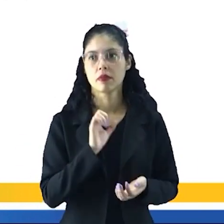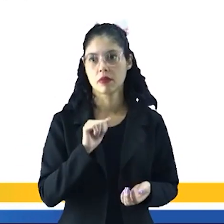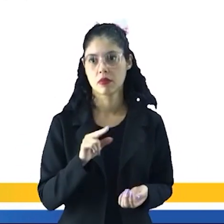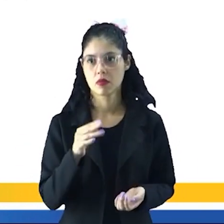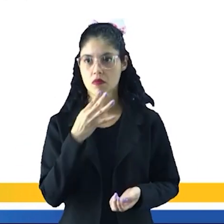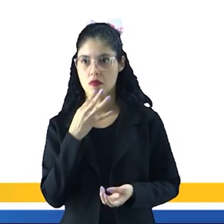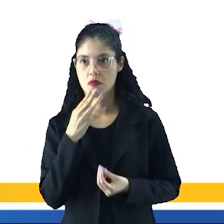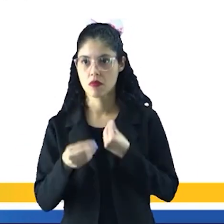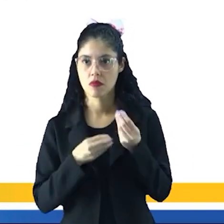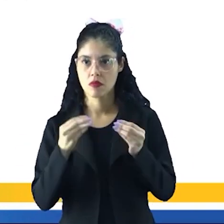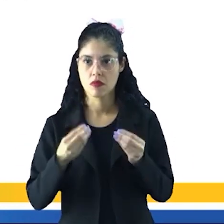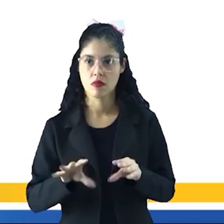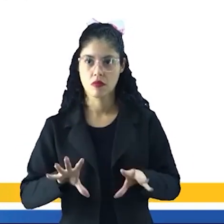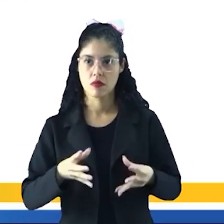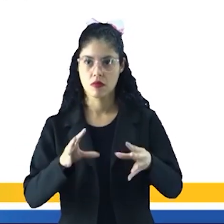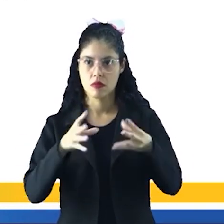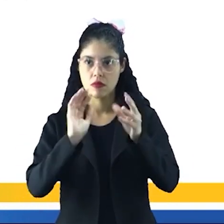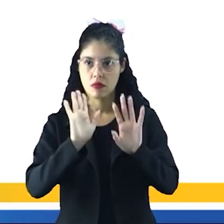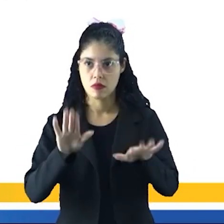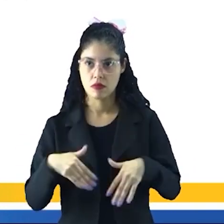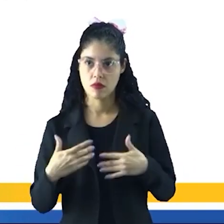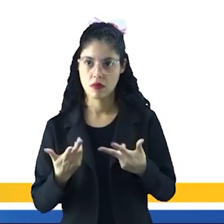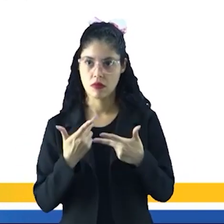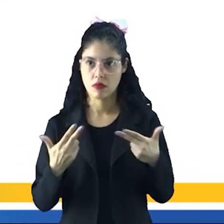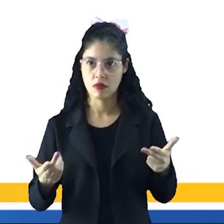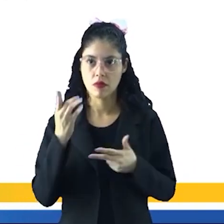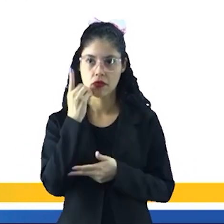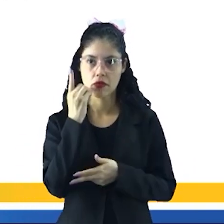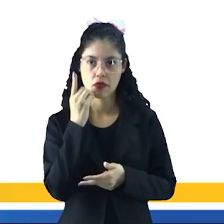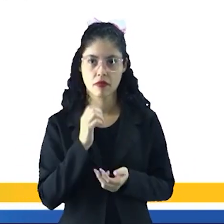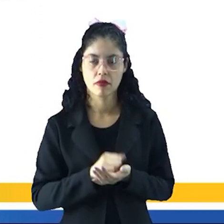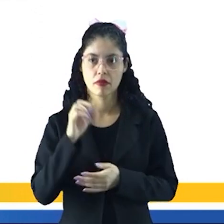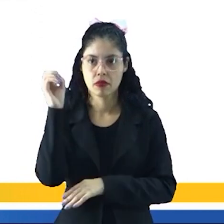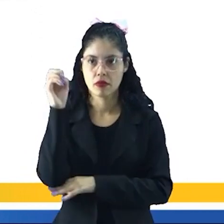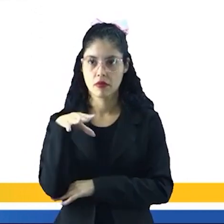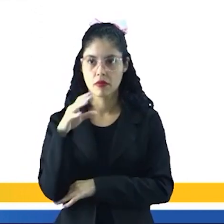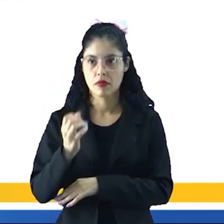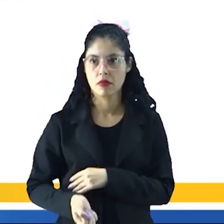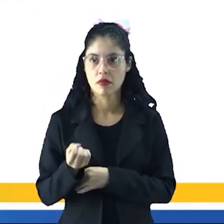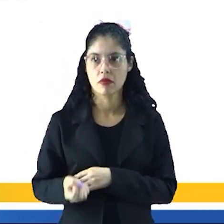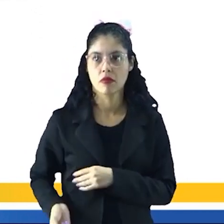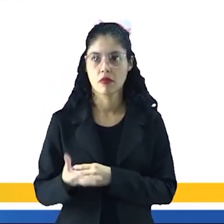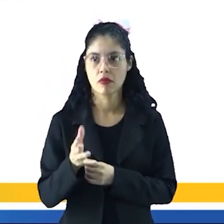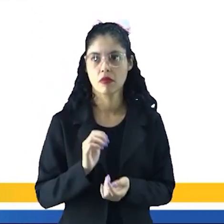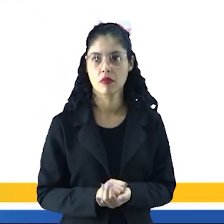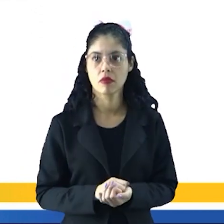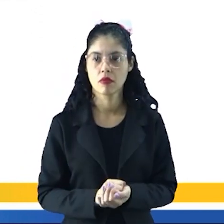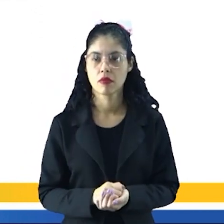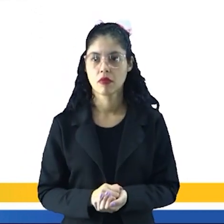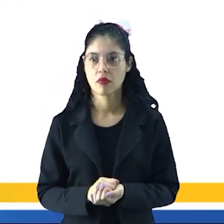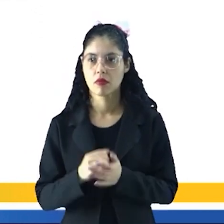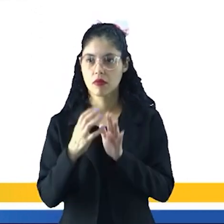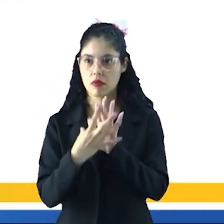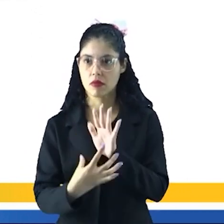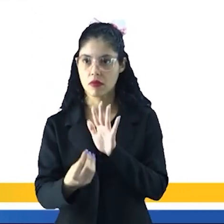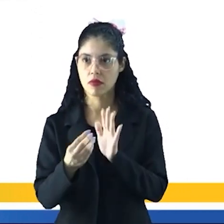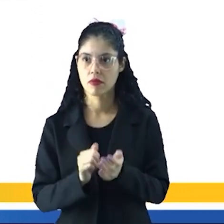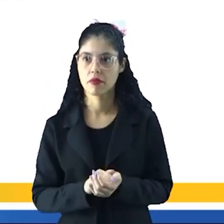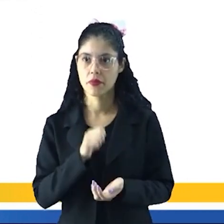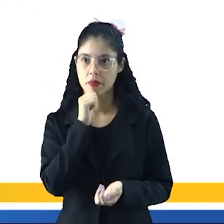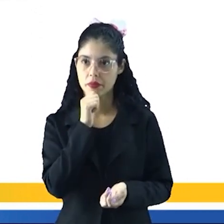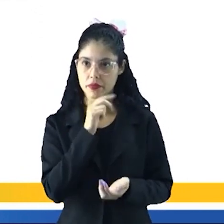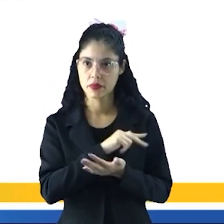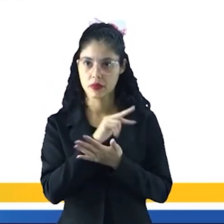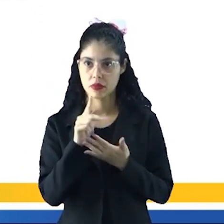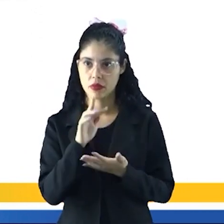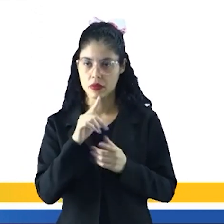Santo é conhecido pelas esculturas nas quais objetos cotidianos, como dados, lâmpadas, latas e espelhos, são